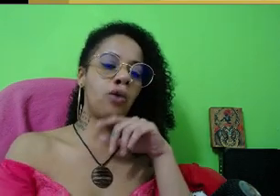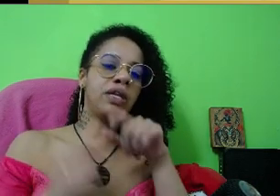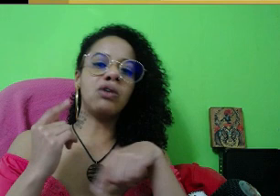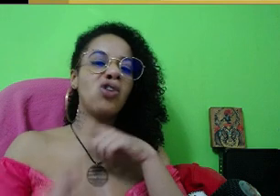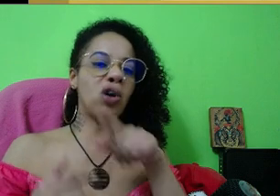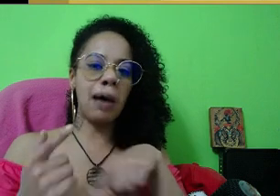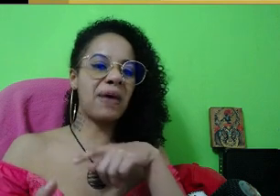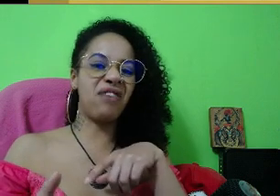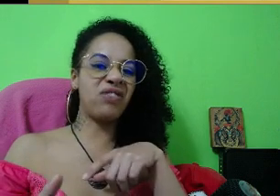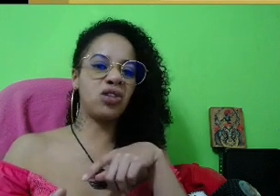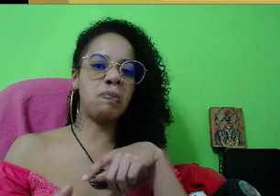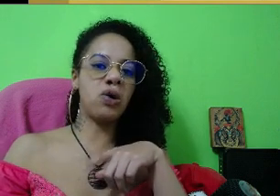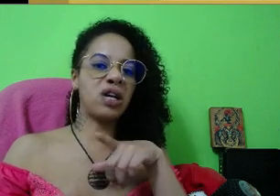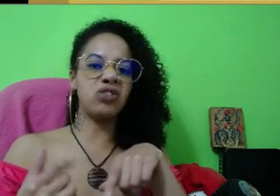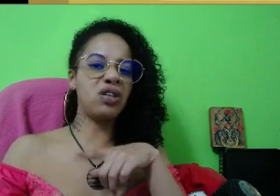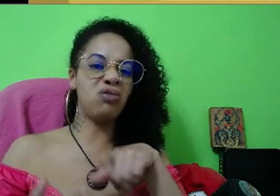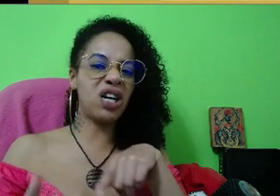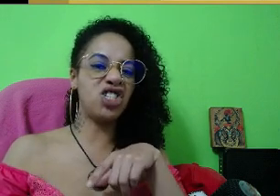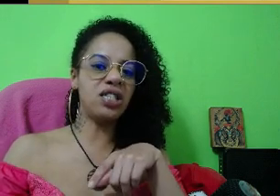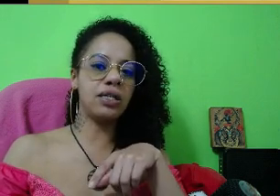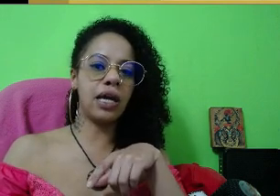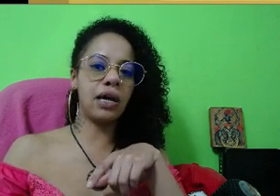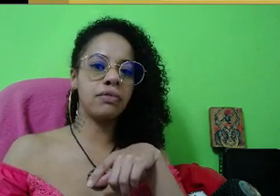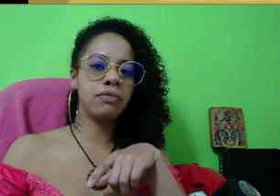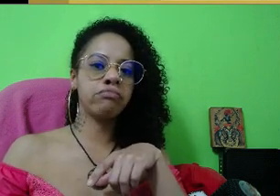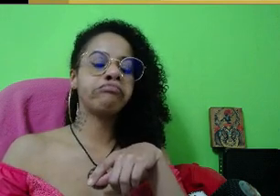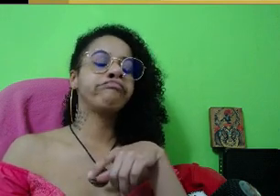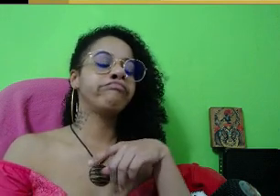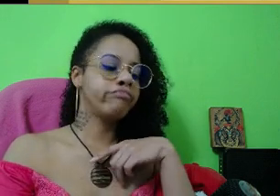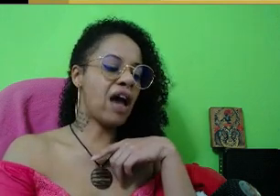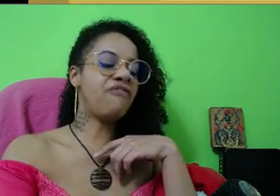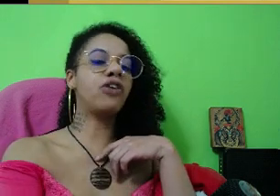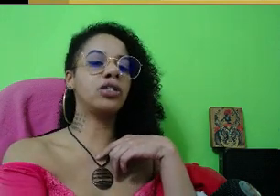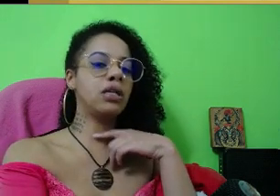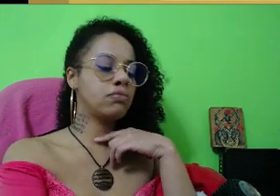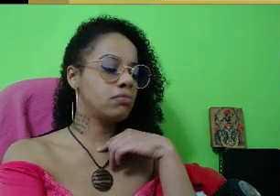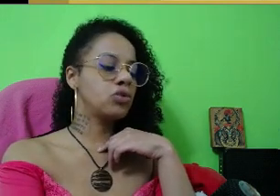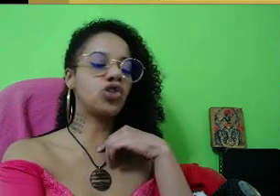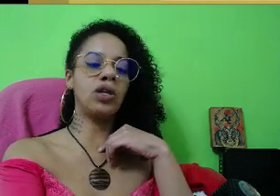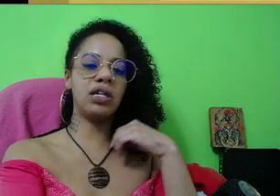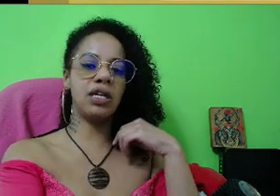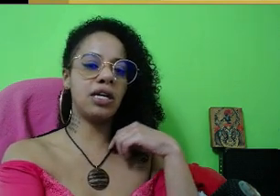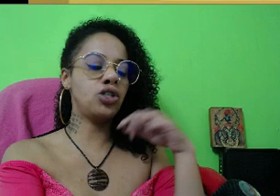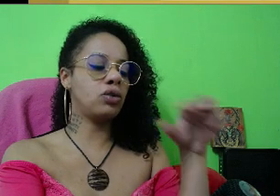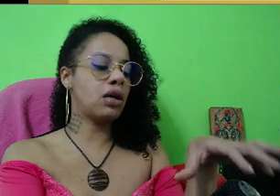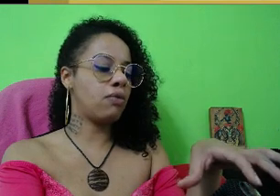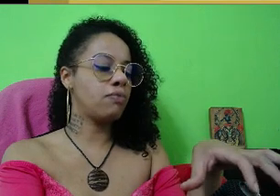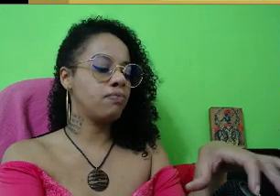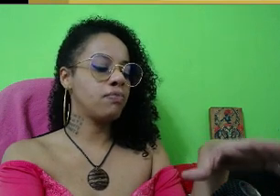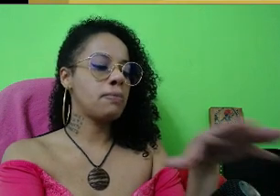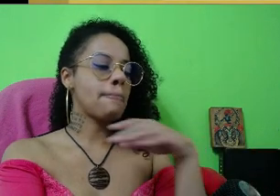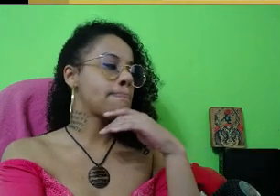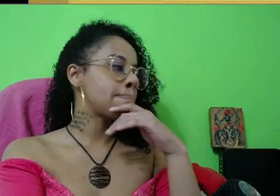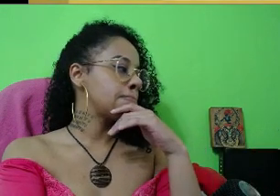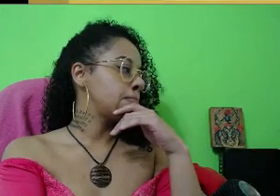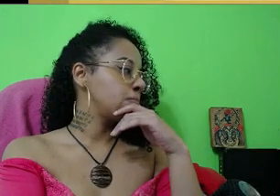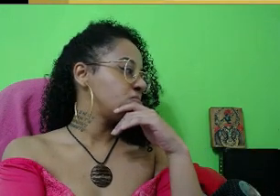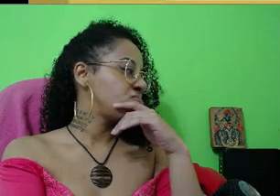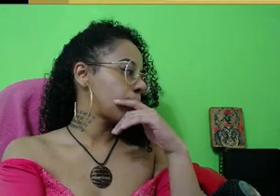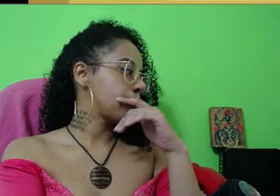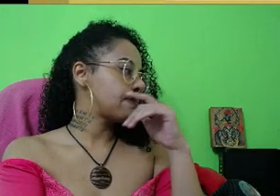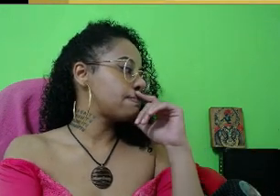ou então colocar a palavra na tua boca que você nunca disse né é solidariedade total